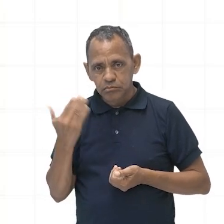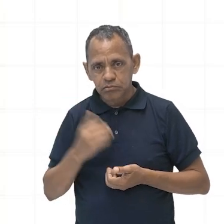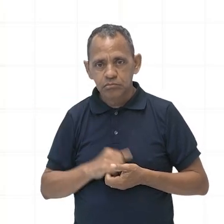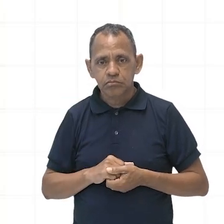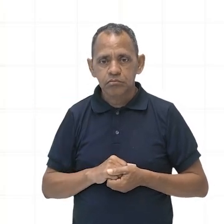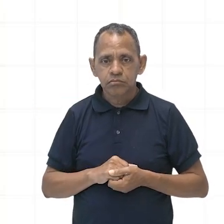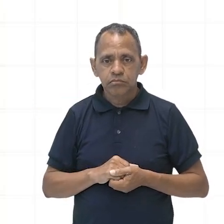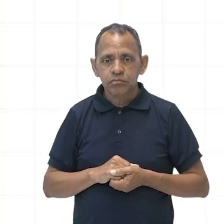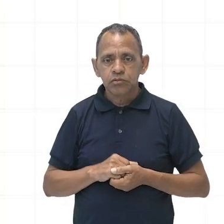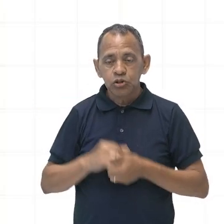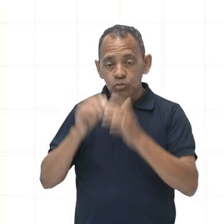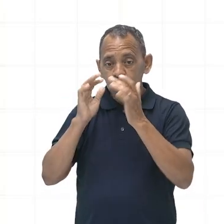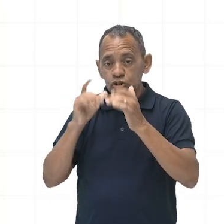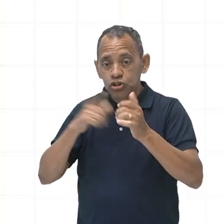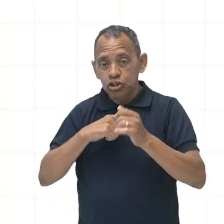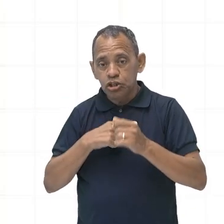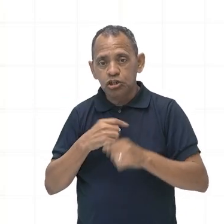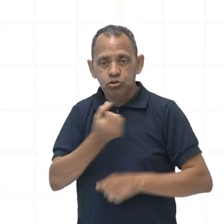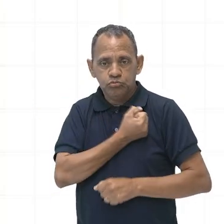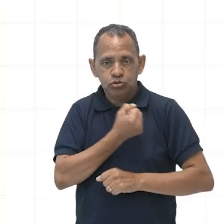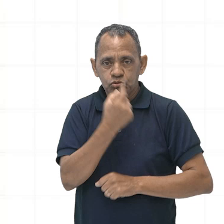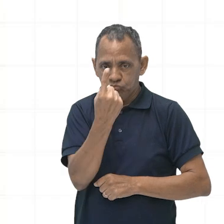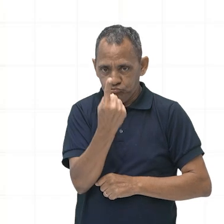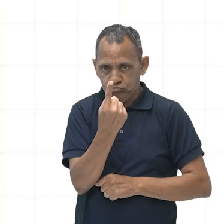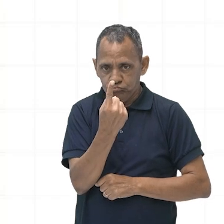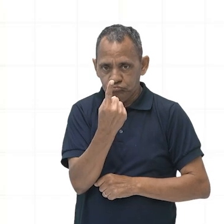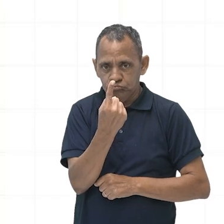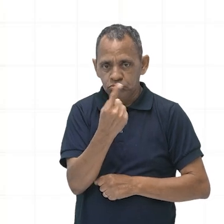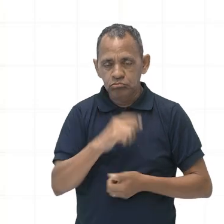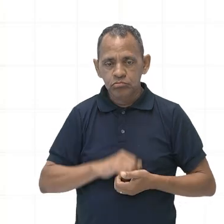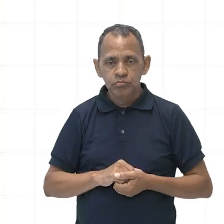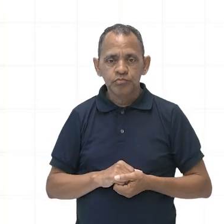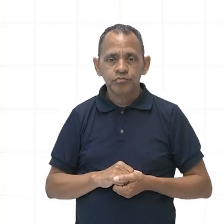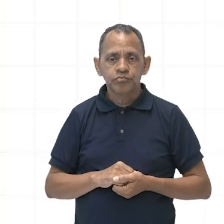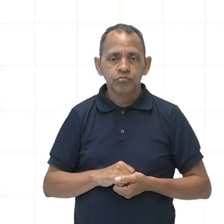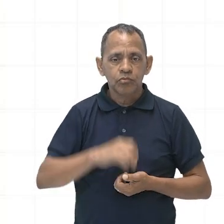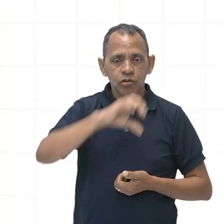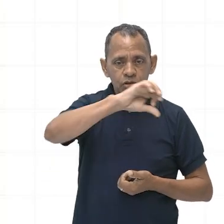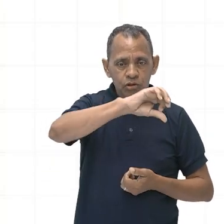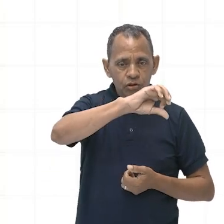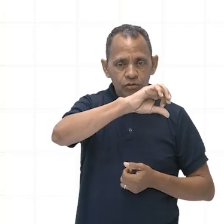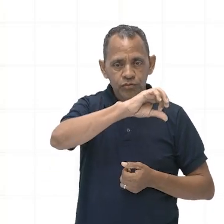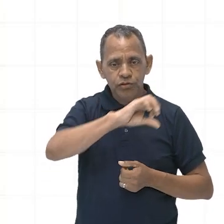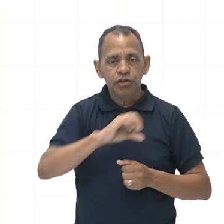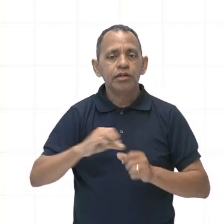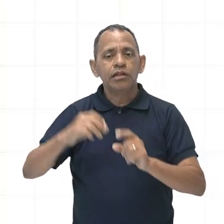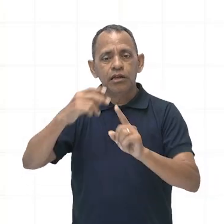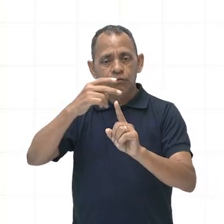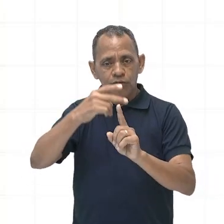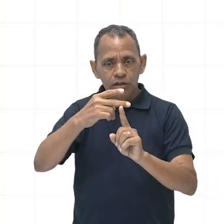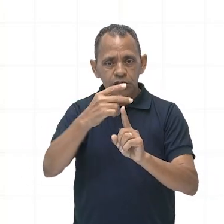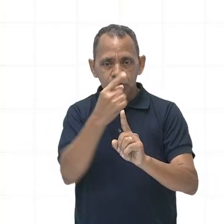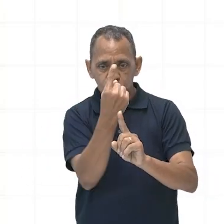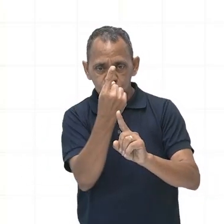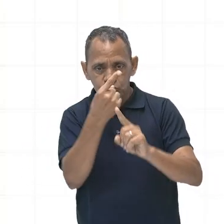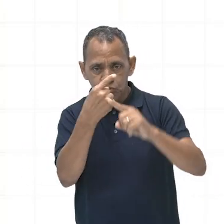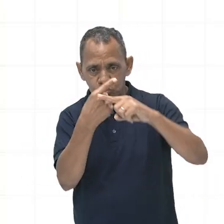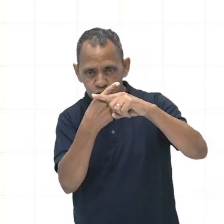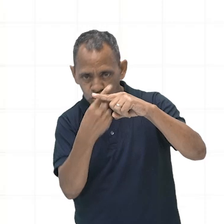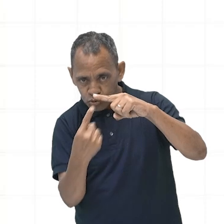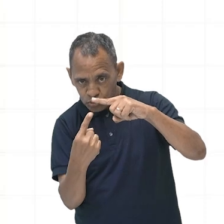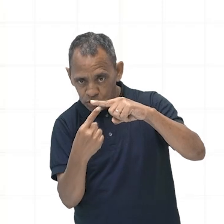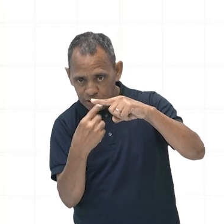Aqui, imagina que tem o 1, então vai ficar 9 elevado a 1/3 elevado